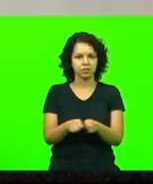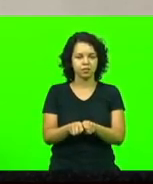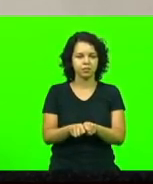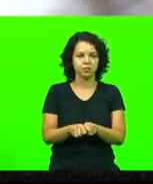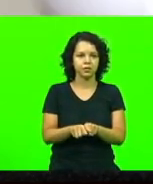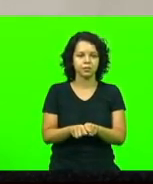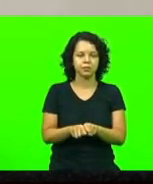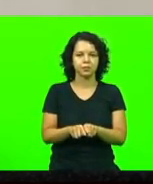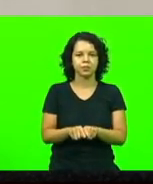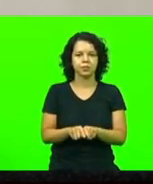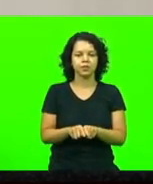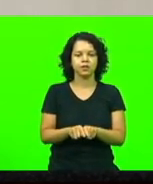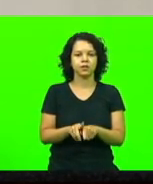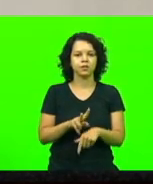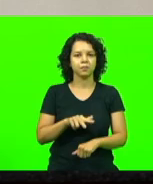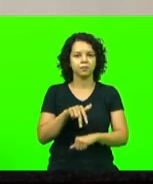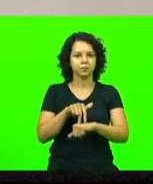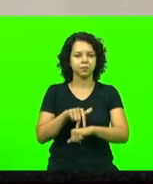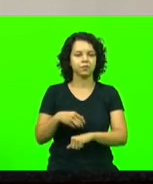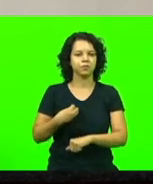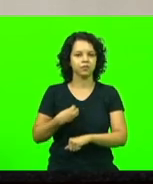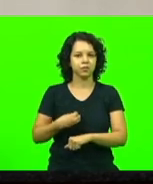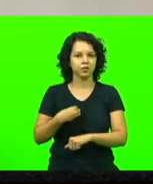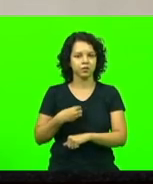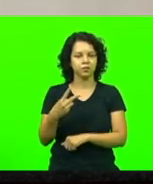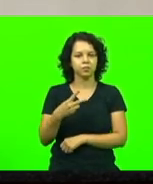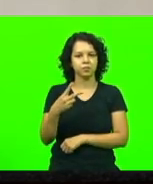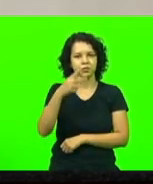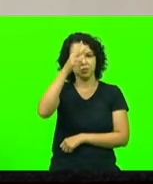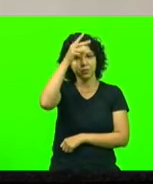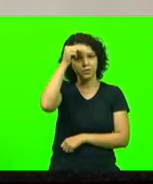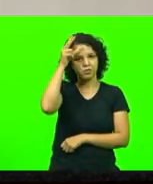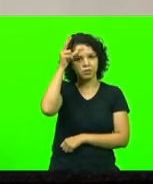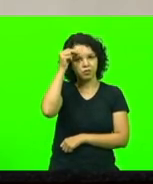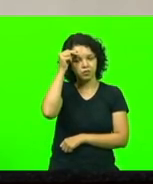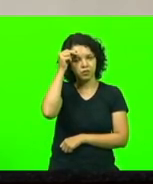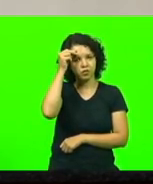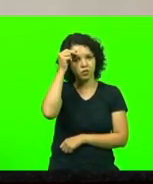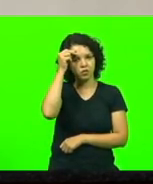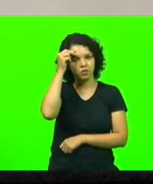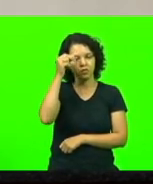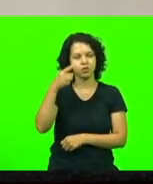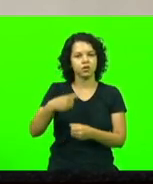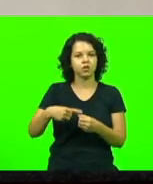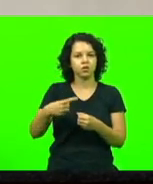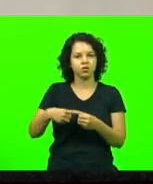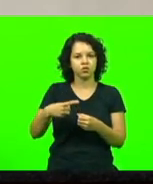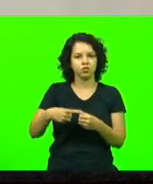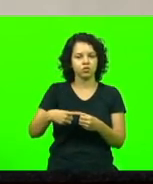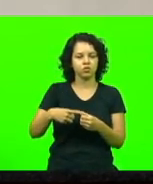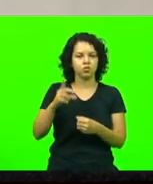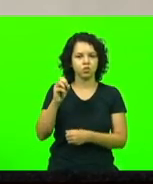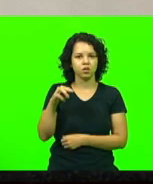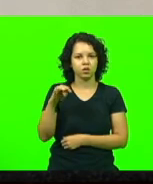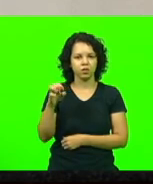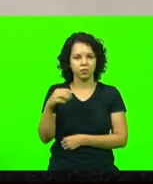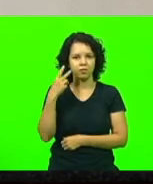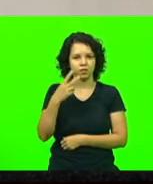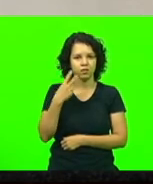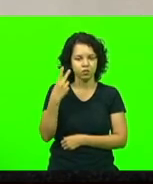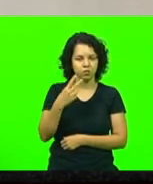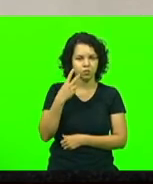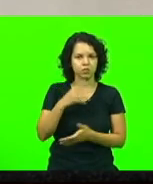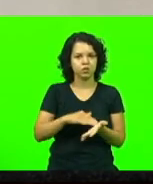a presença do vice-prefeito de Dona Ema, do vereador Lauri, do secretário